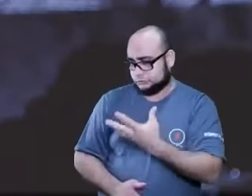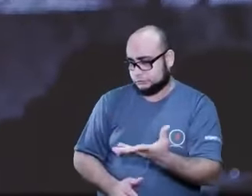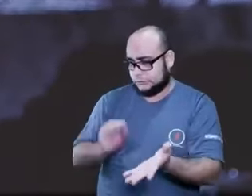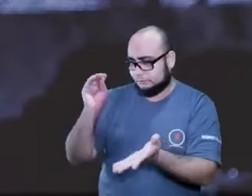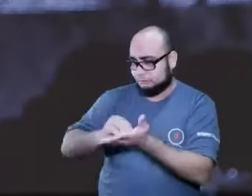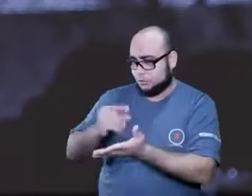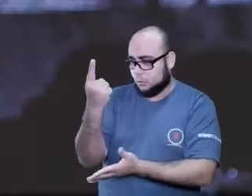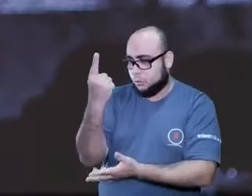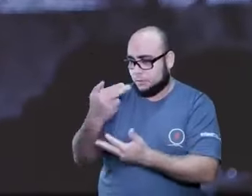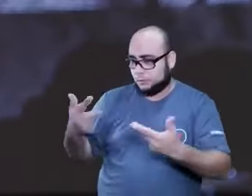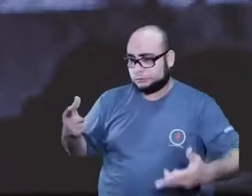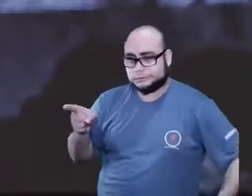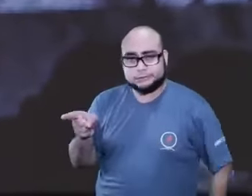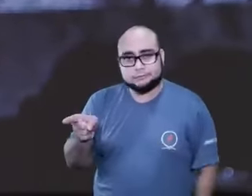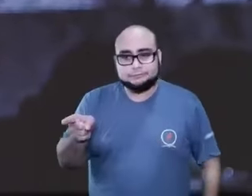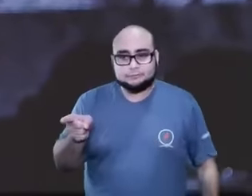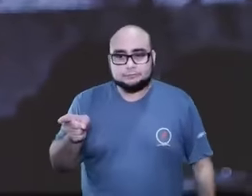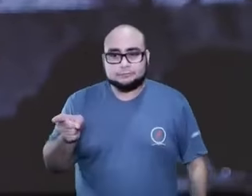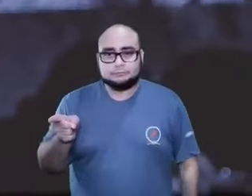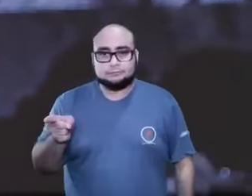dizendo: falta?